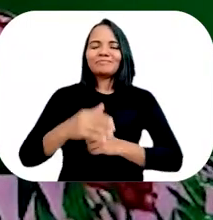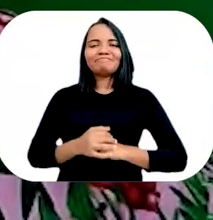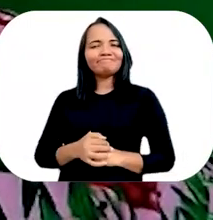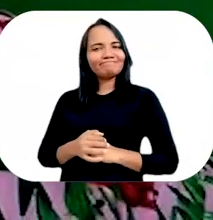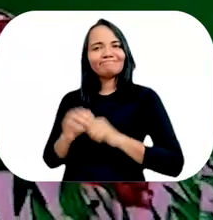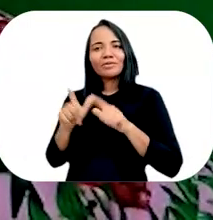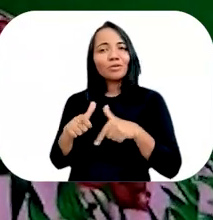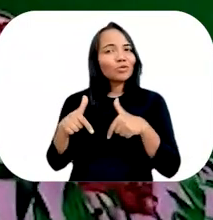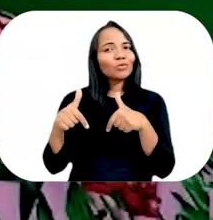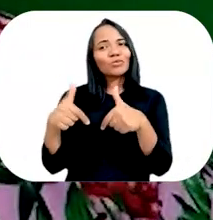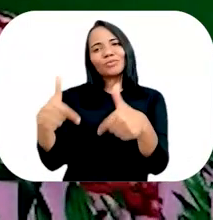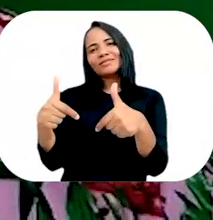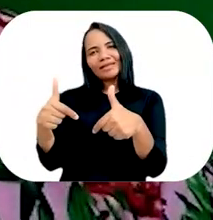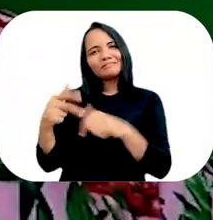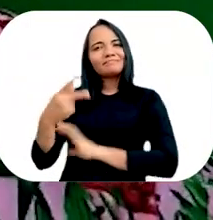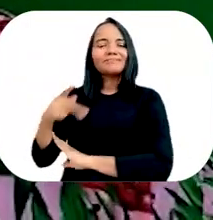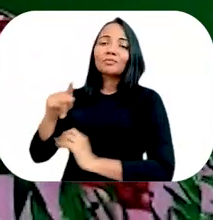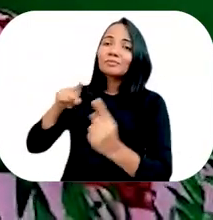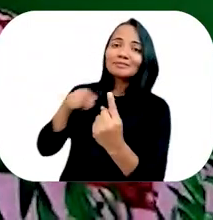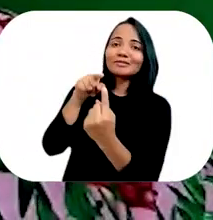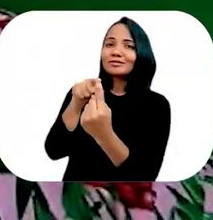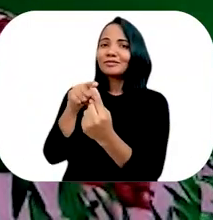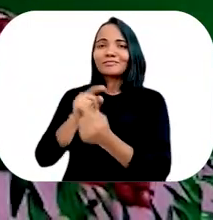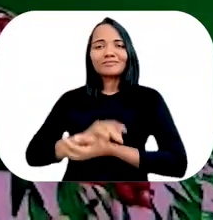lutou pelos seus ideais, né?